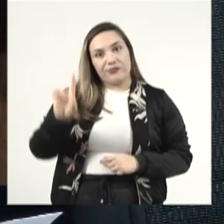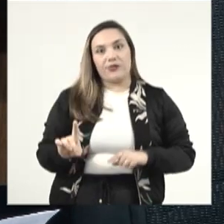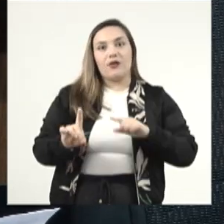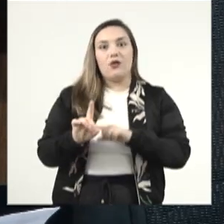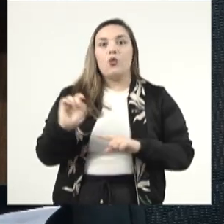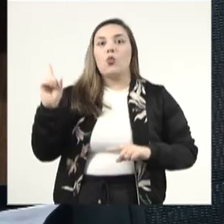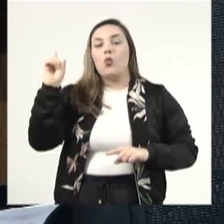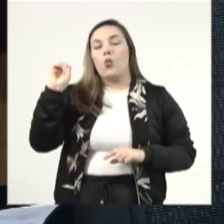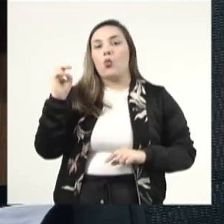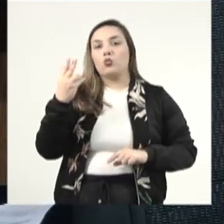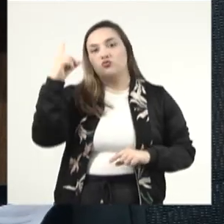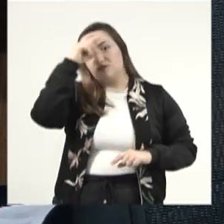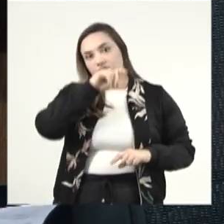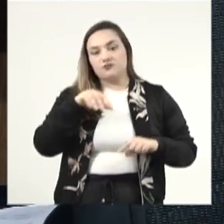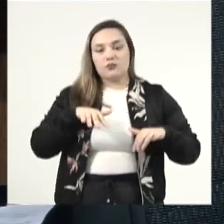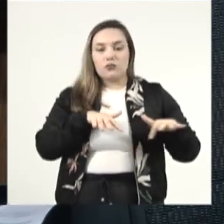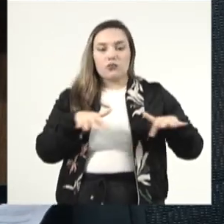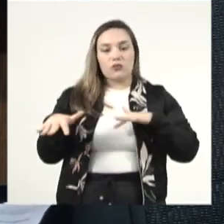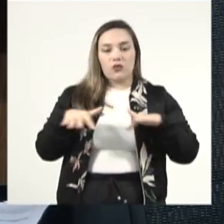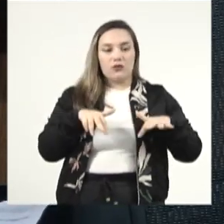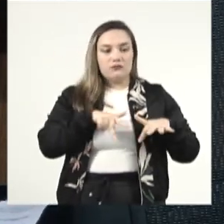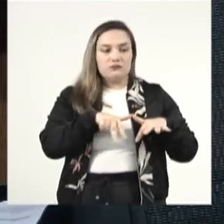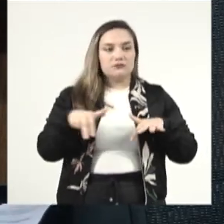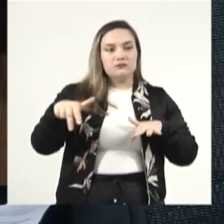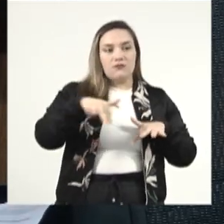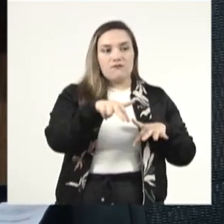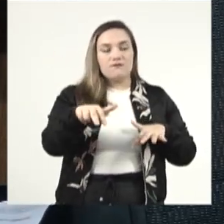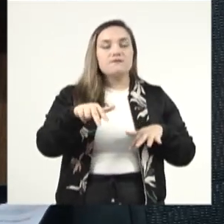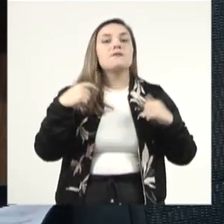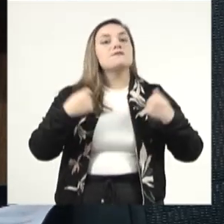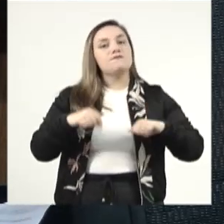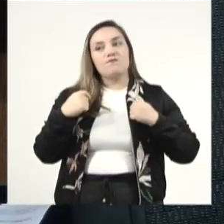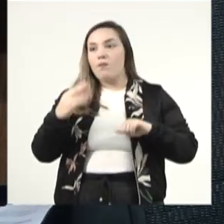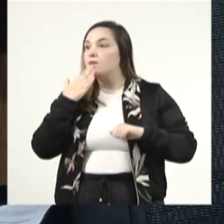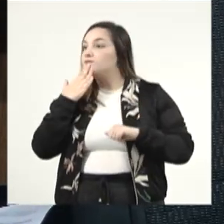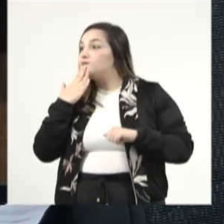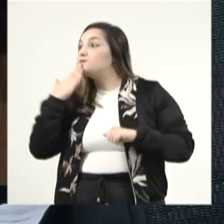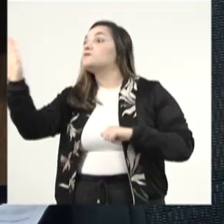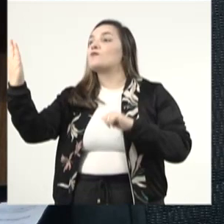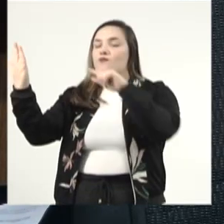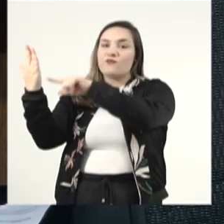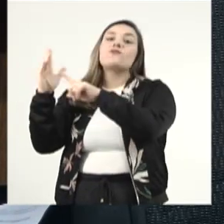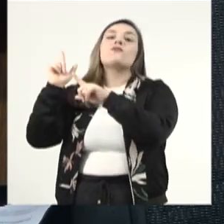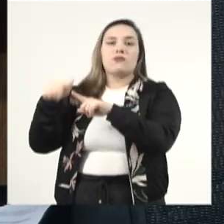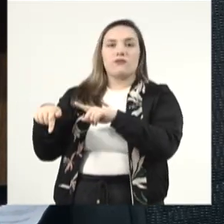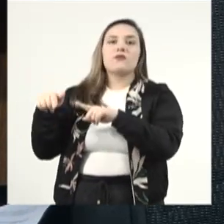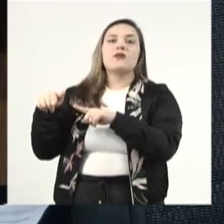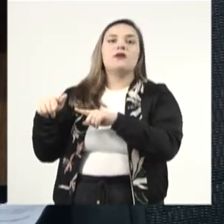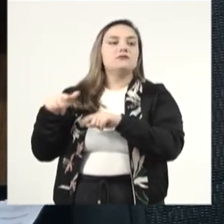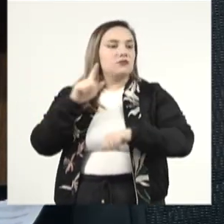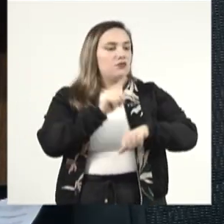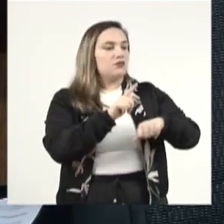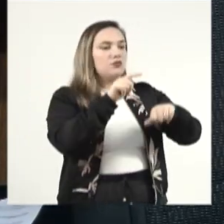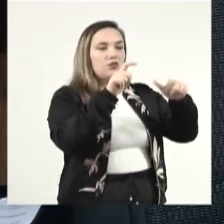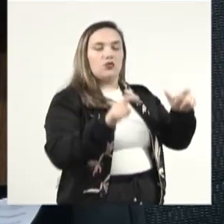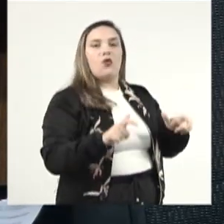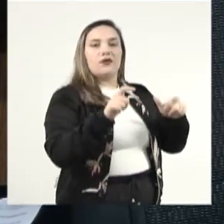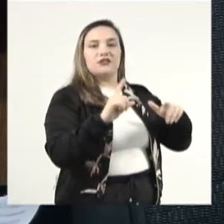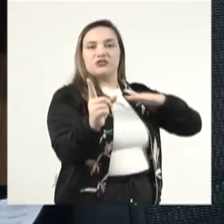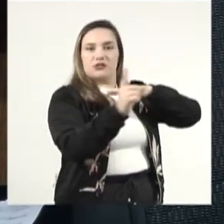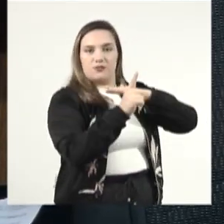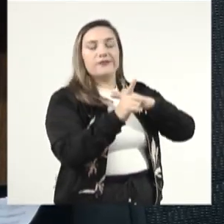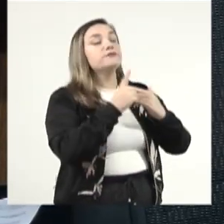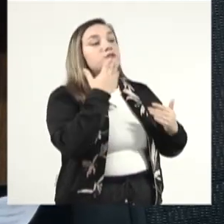ou mobilidade reduzida devem solicitar o auxílio estabelecido nesta lei junto ao balcão de informação ou